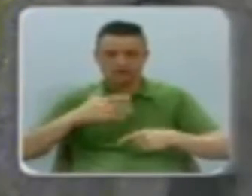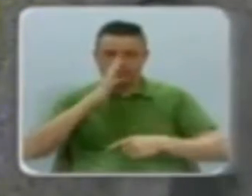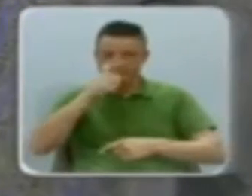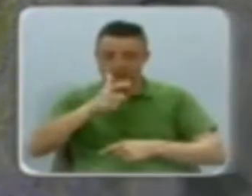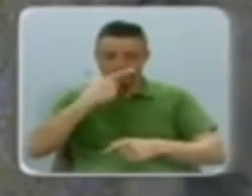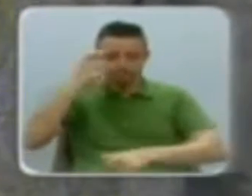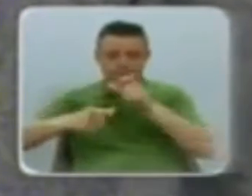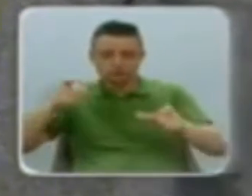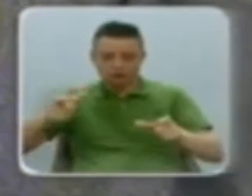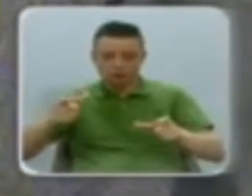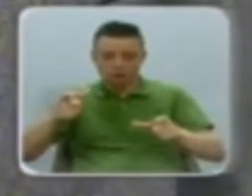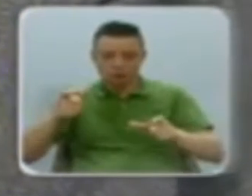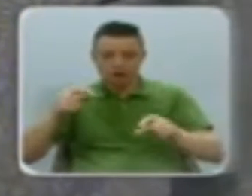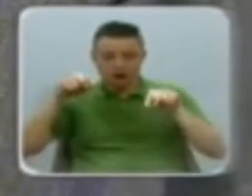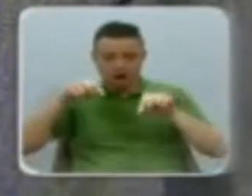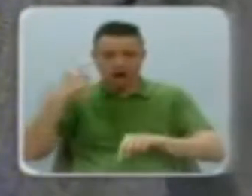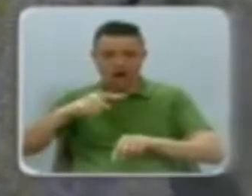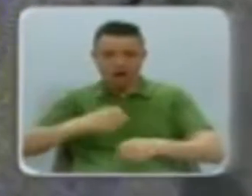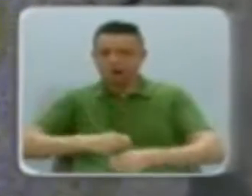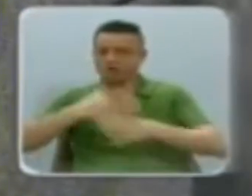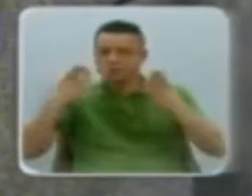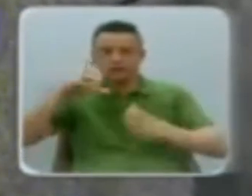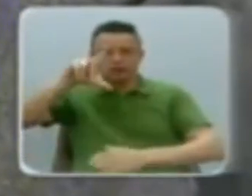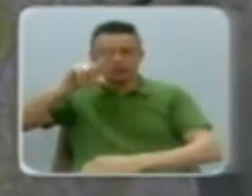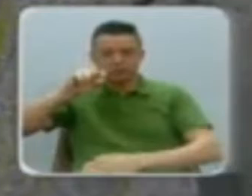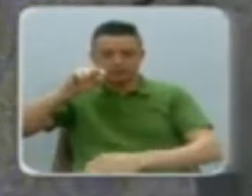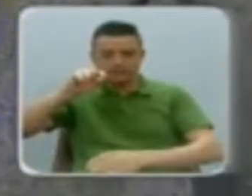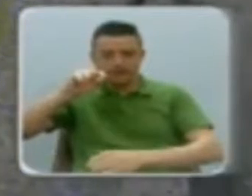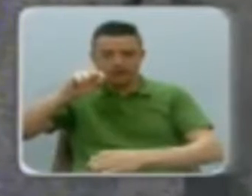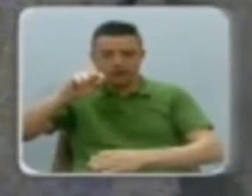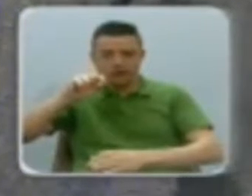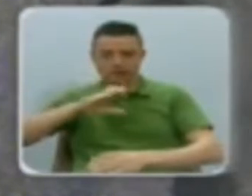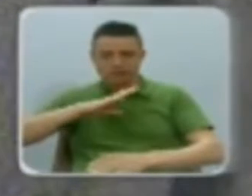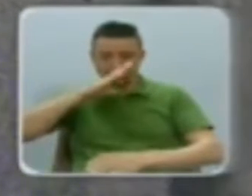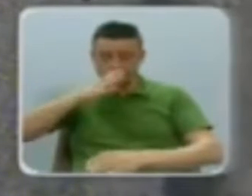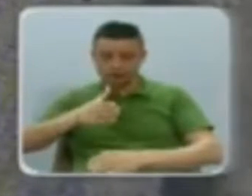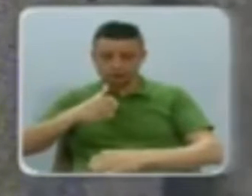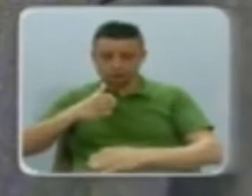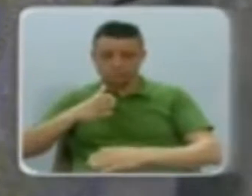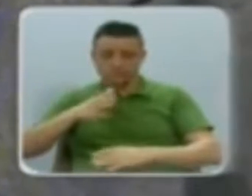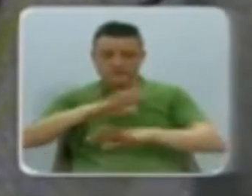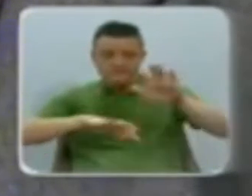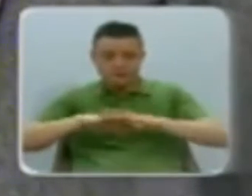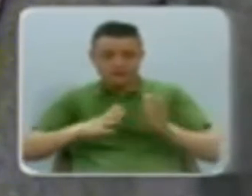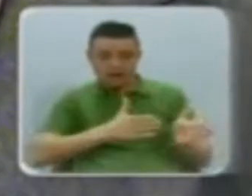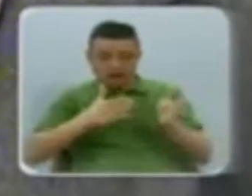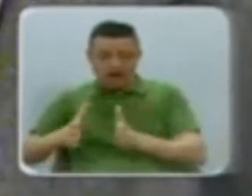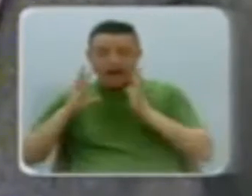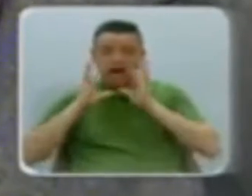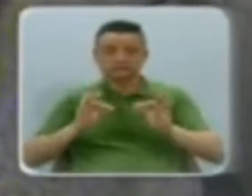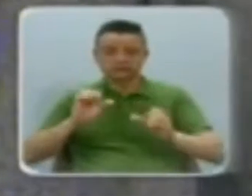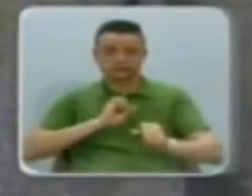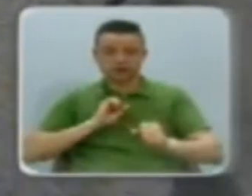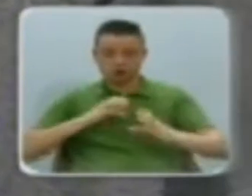1000 pessoas de uma forma direta e muitas também de uma forma indireta e, portanto, faz parte também daquilo que é a